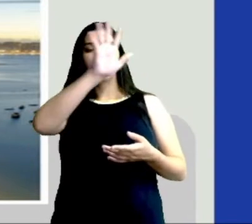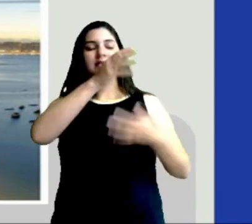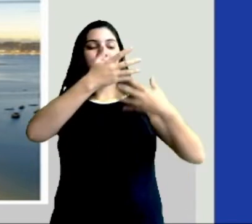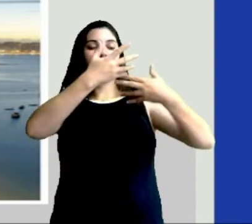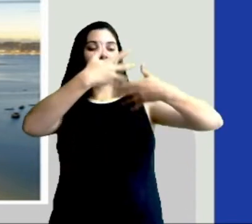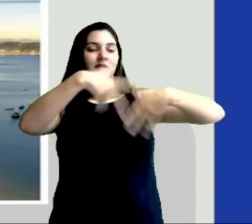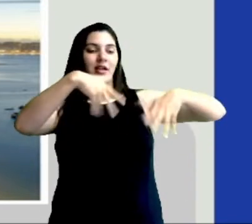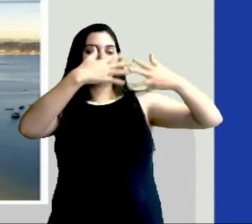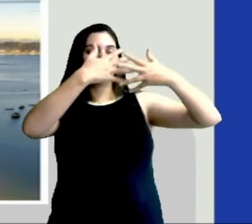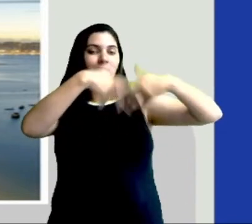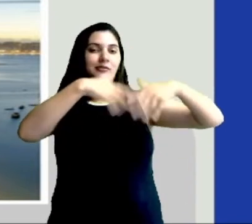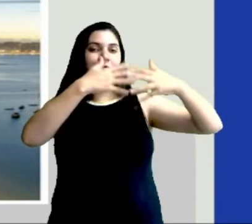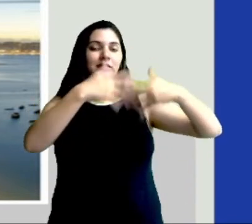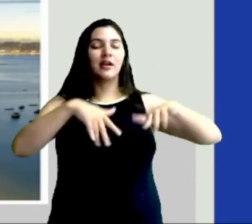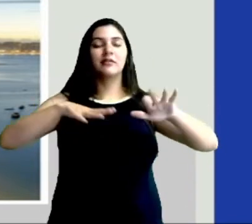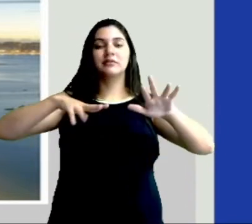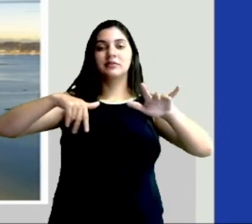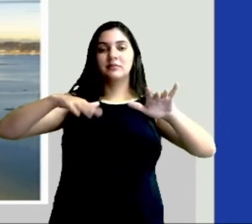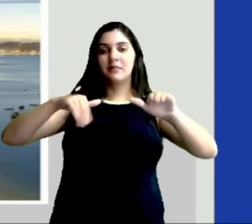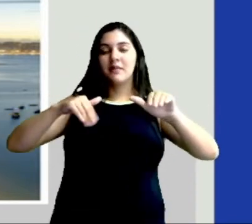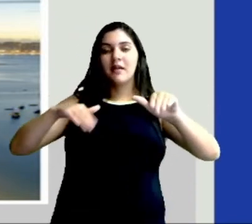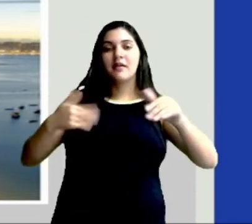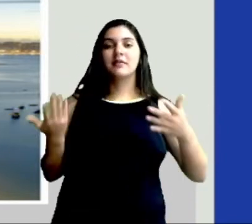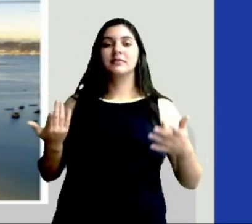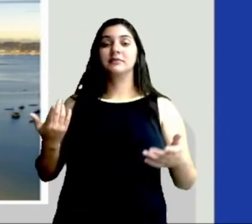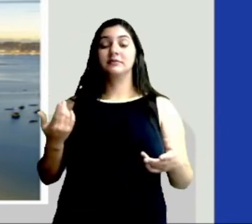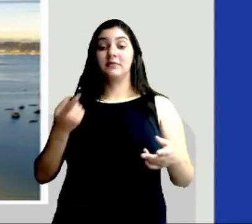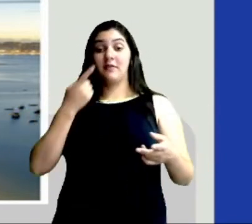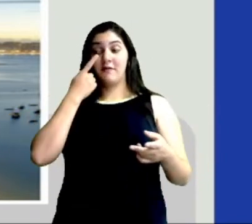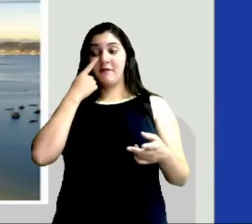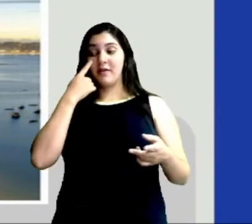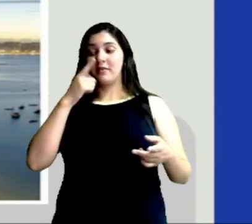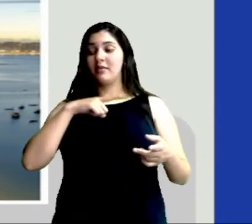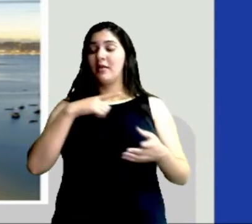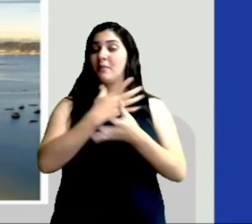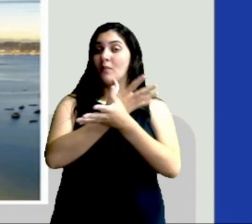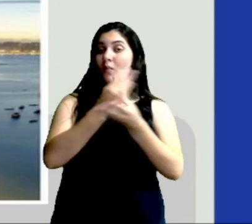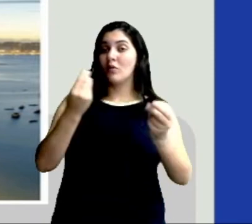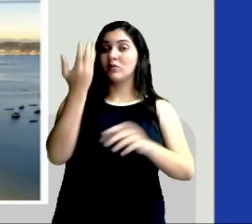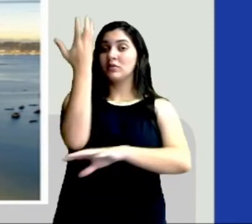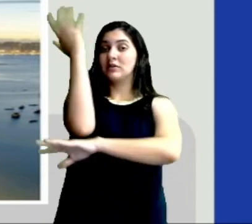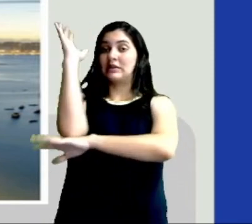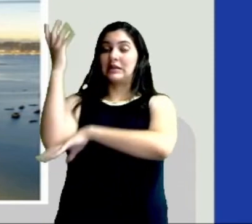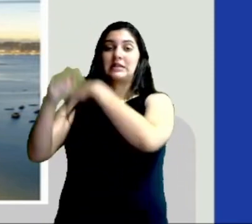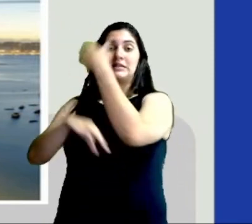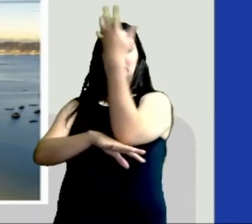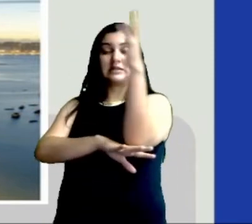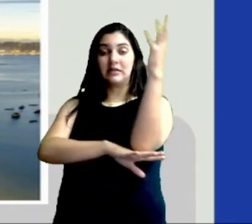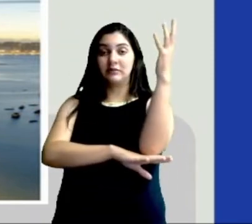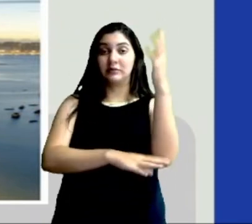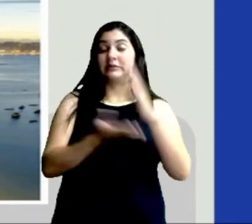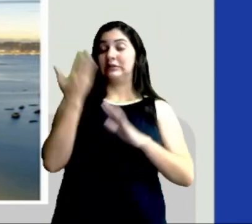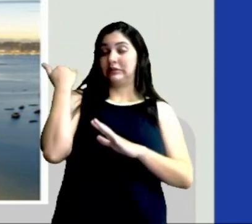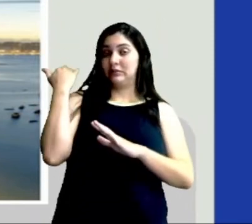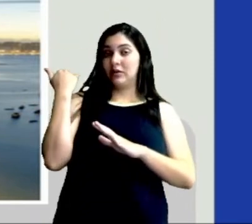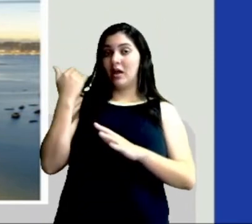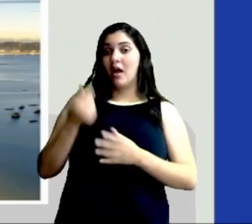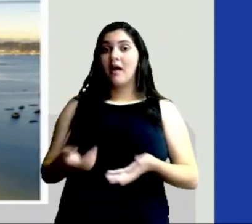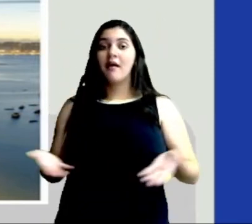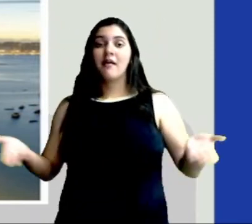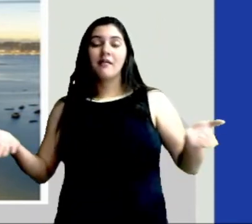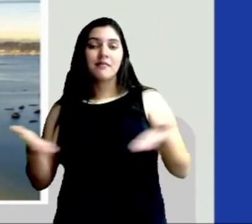natural, uma paisagem litorânea. A gente vai perceber a predominância de árvores. E agora, atualmente,